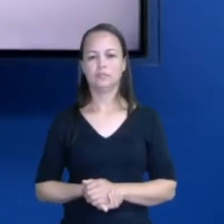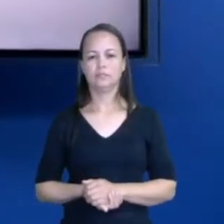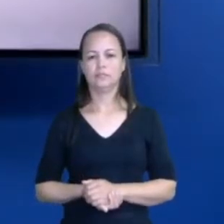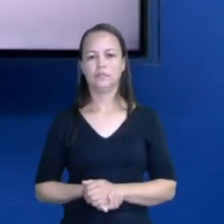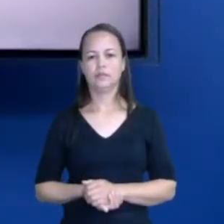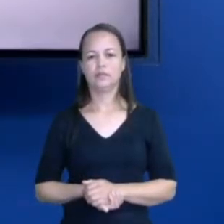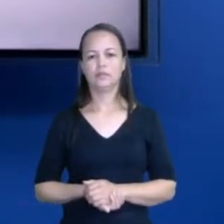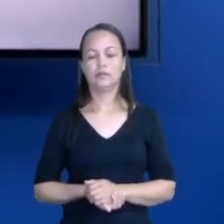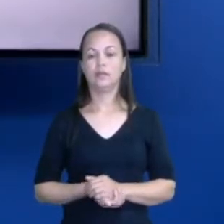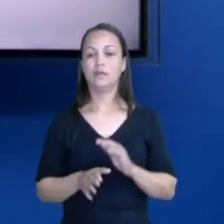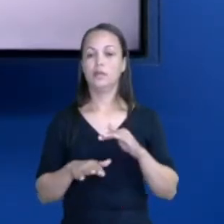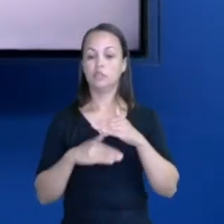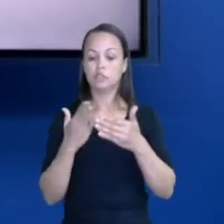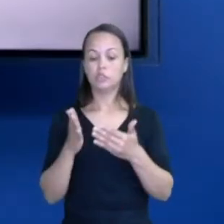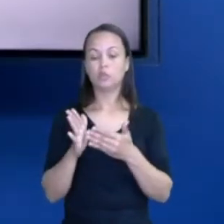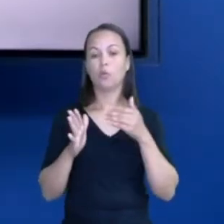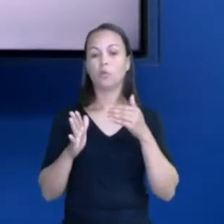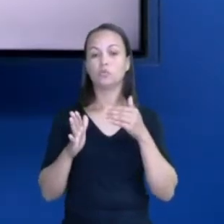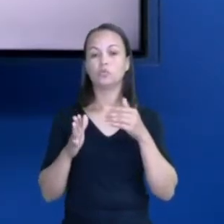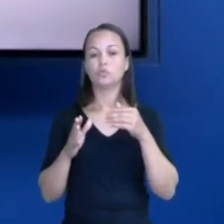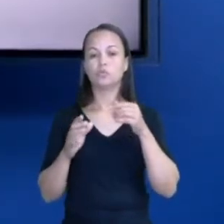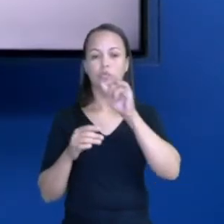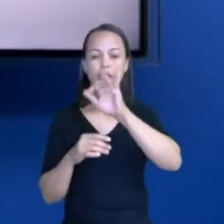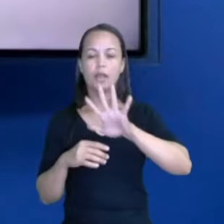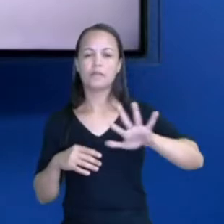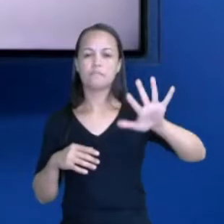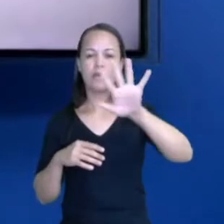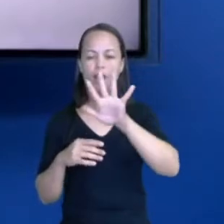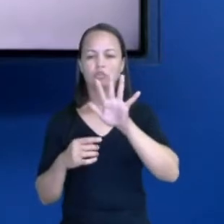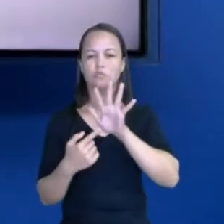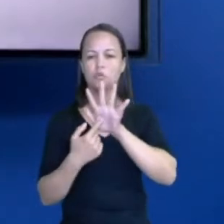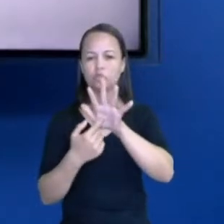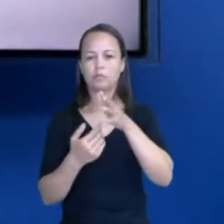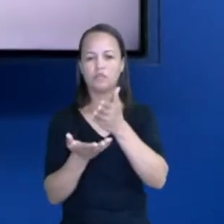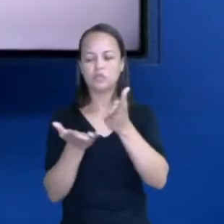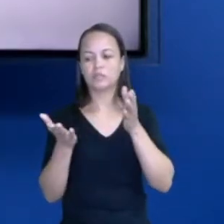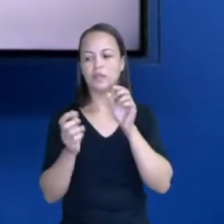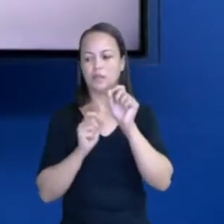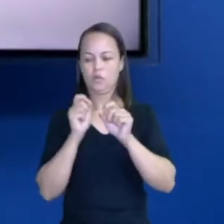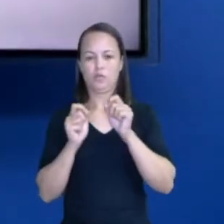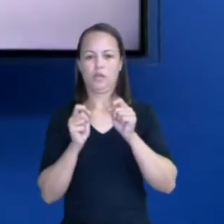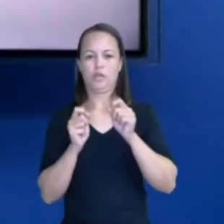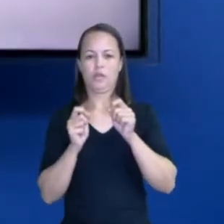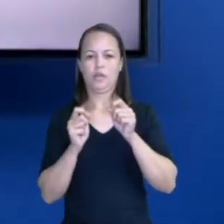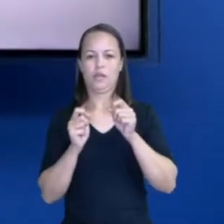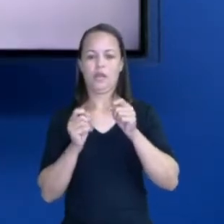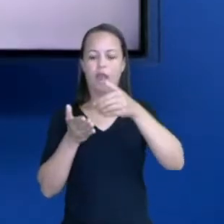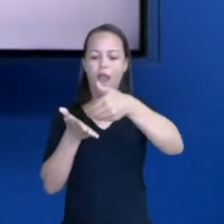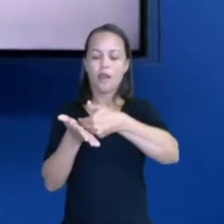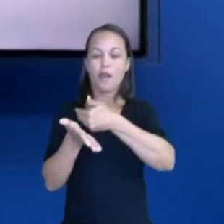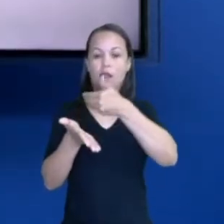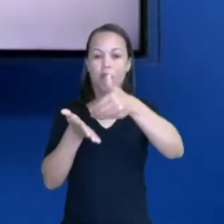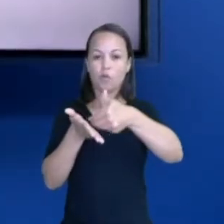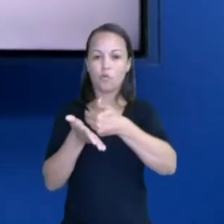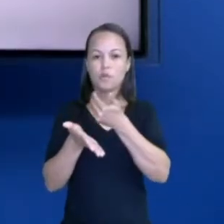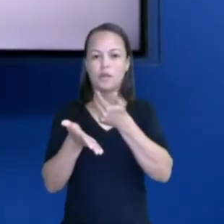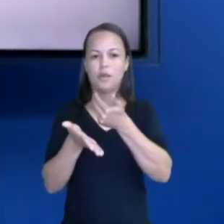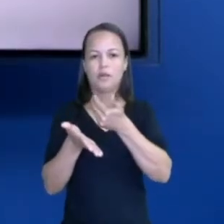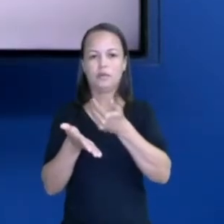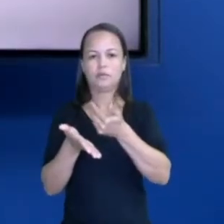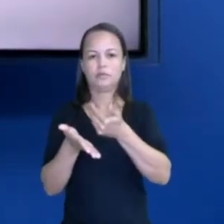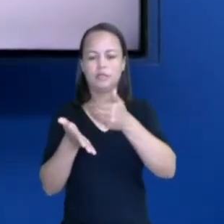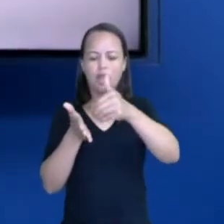flexível. Portanto, de todos esses objetos que eu acabei de citar aí para vocês, vai ser a colherzinha, que no caso aí da projeção,